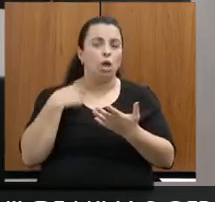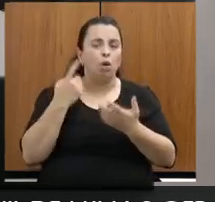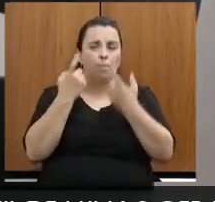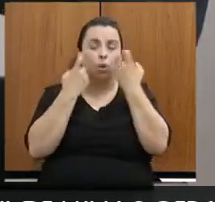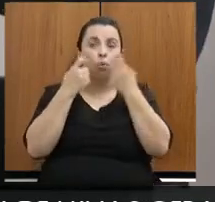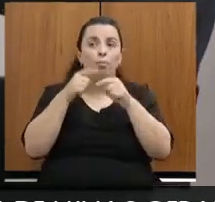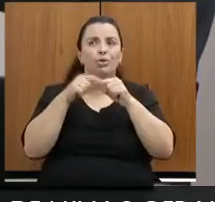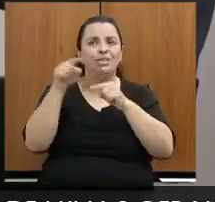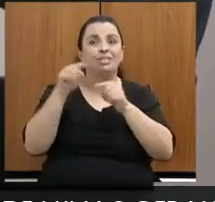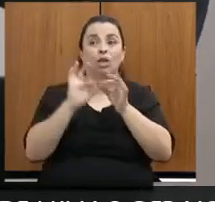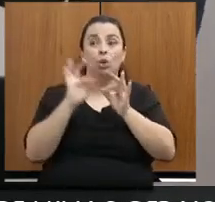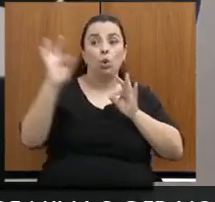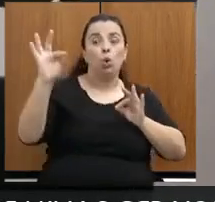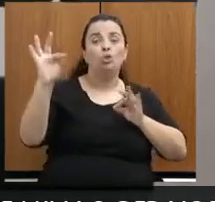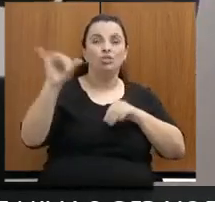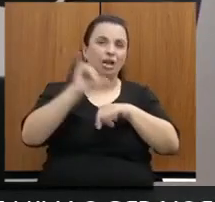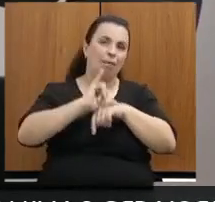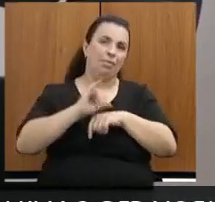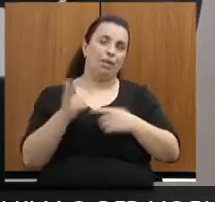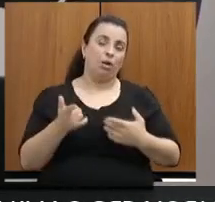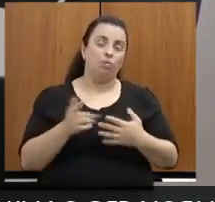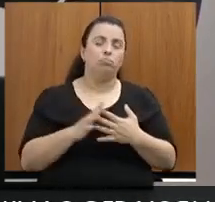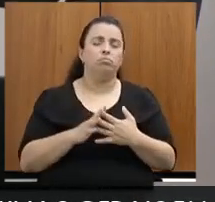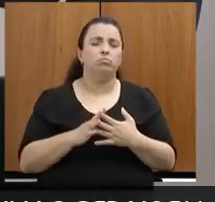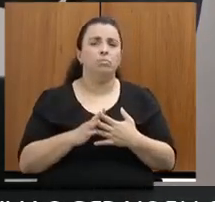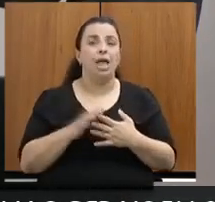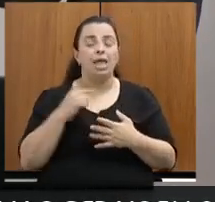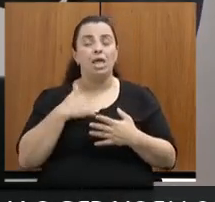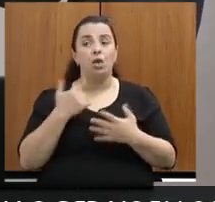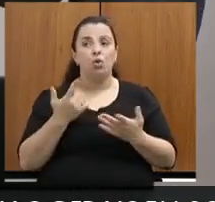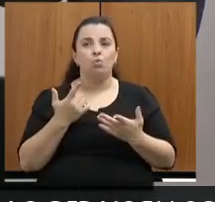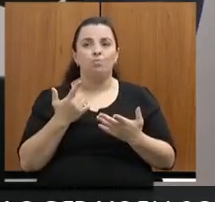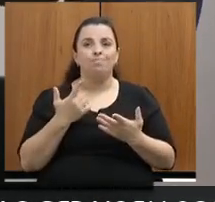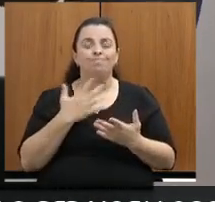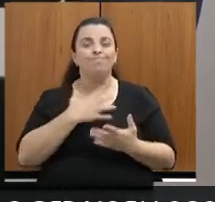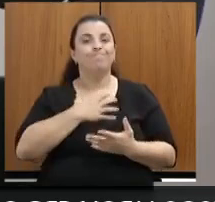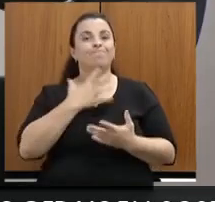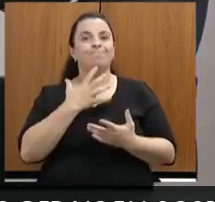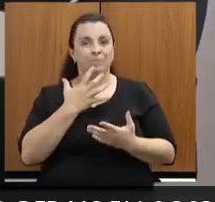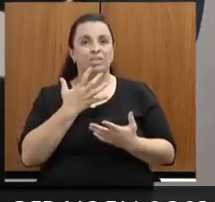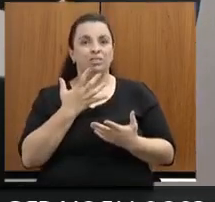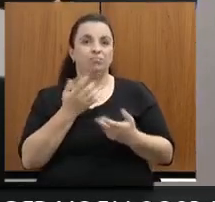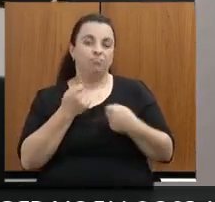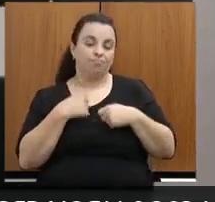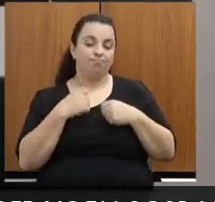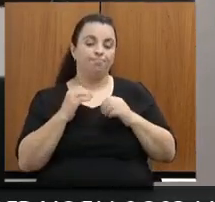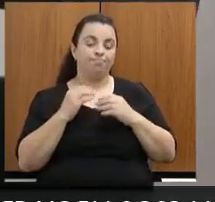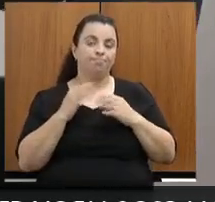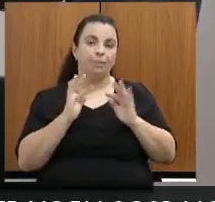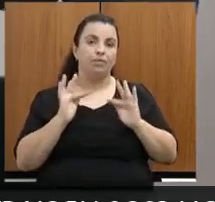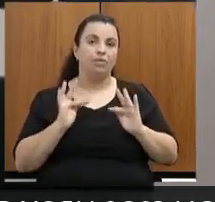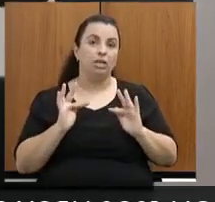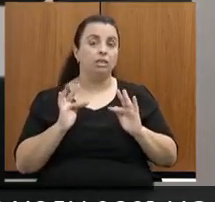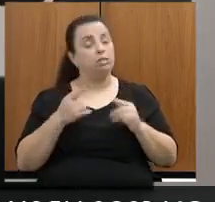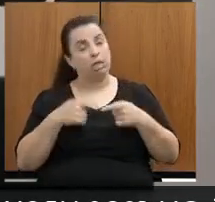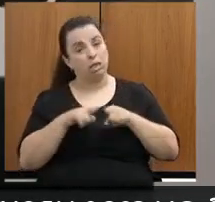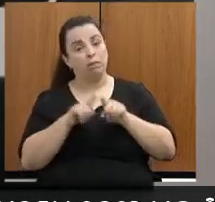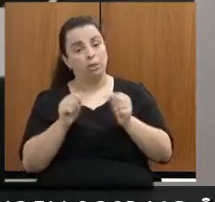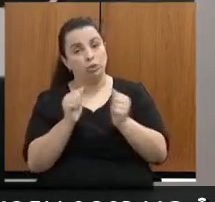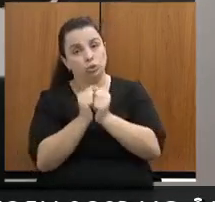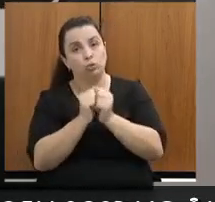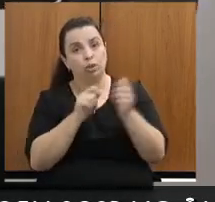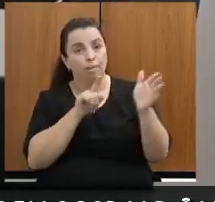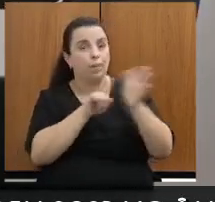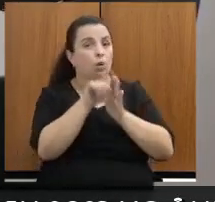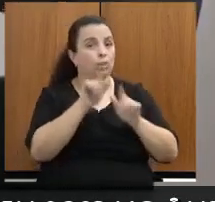dificuldade a surpresa Doutor Joaquim é que faz parte inclusive daquela pergunta anterior das ações